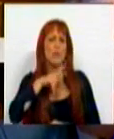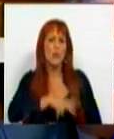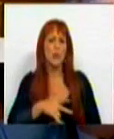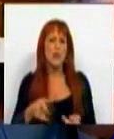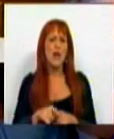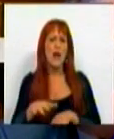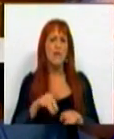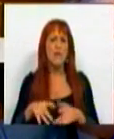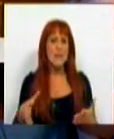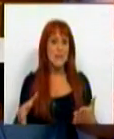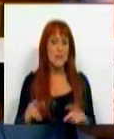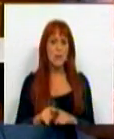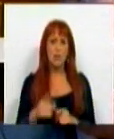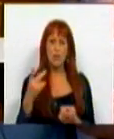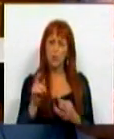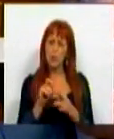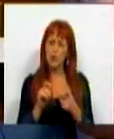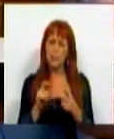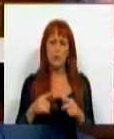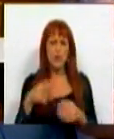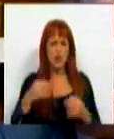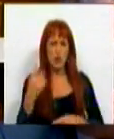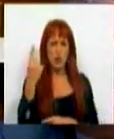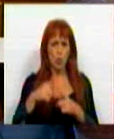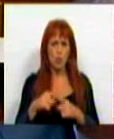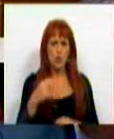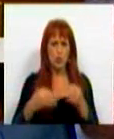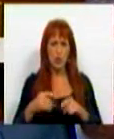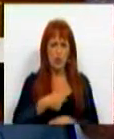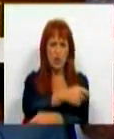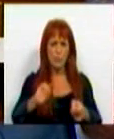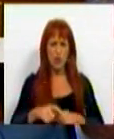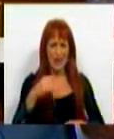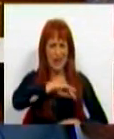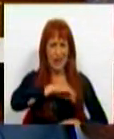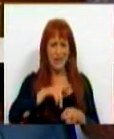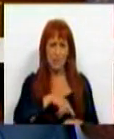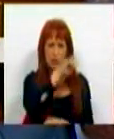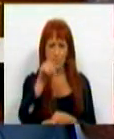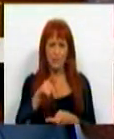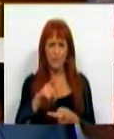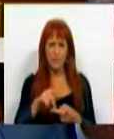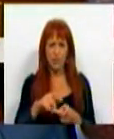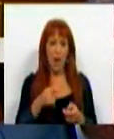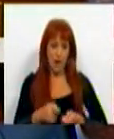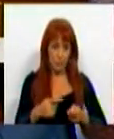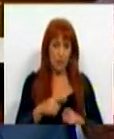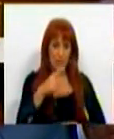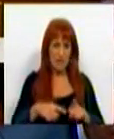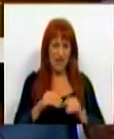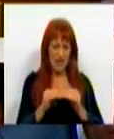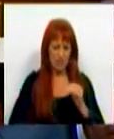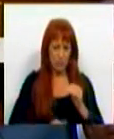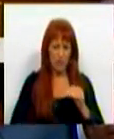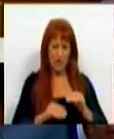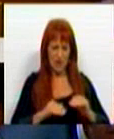portuguesas e fazê-lo com 2 critérios de justiça. Um, justiça na distribuição de rendimentos, apostando na metade